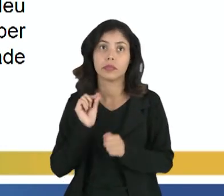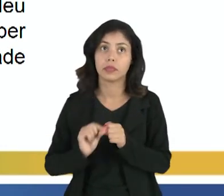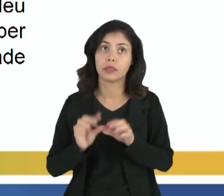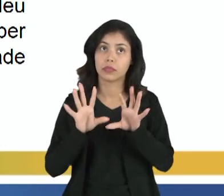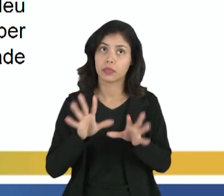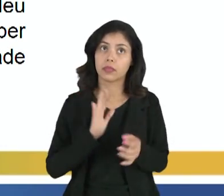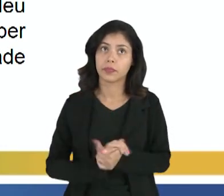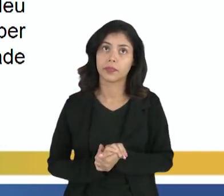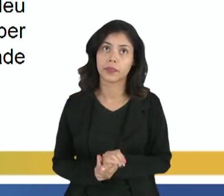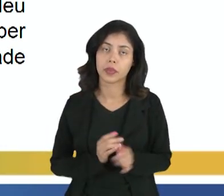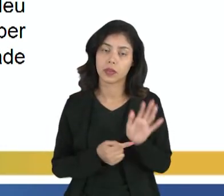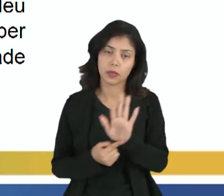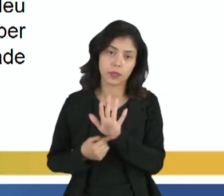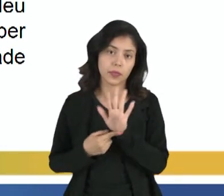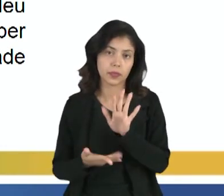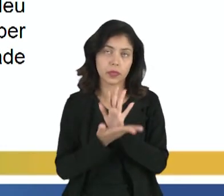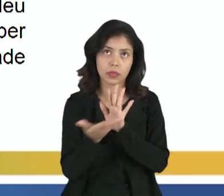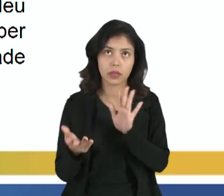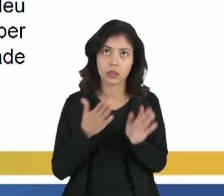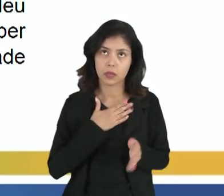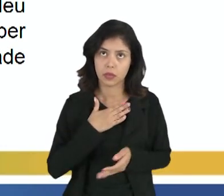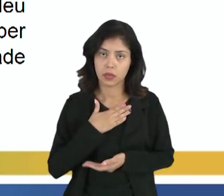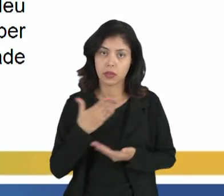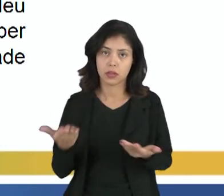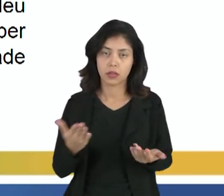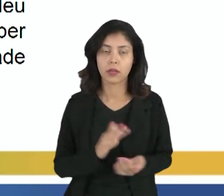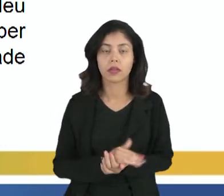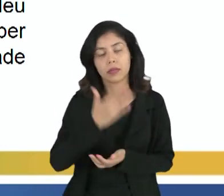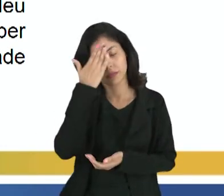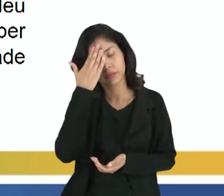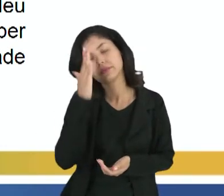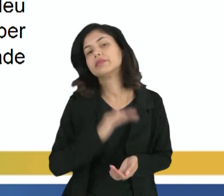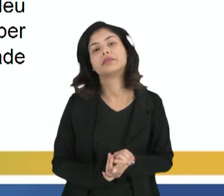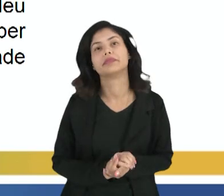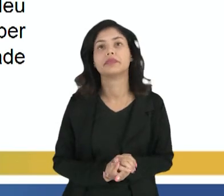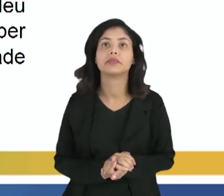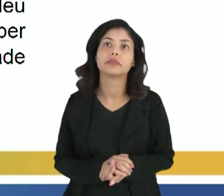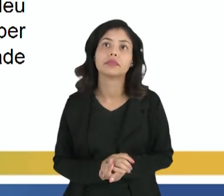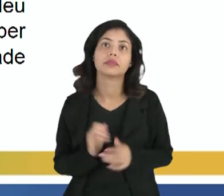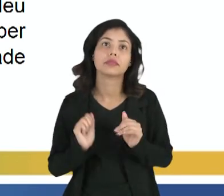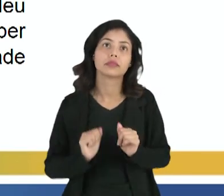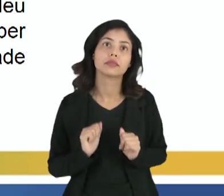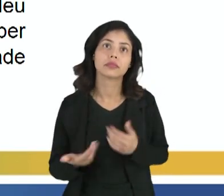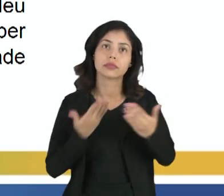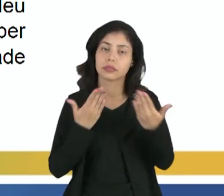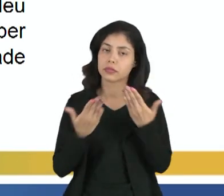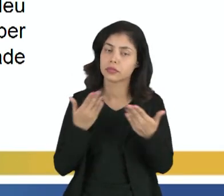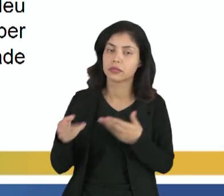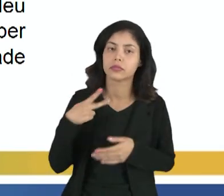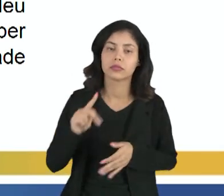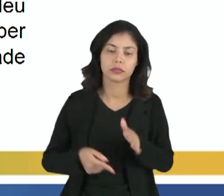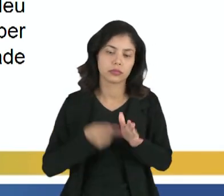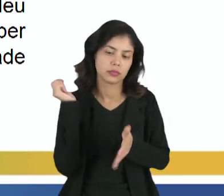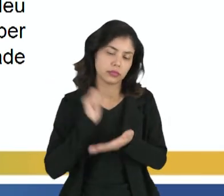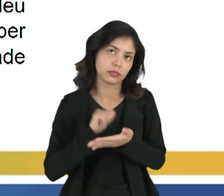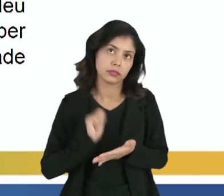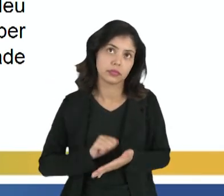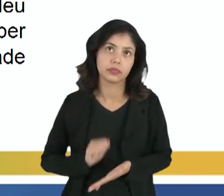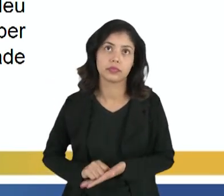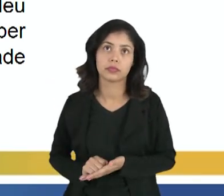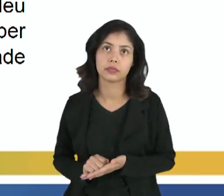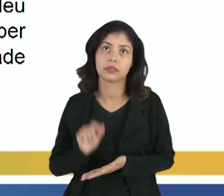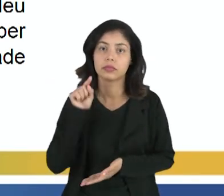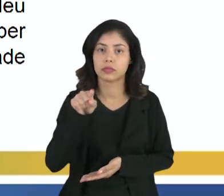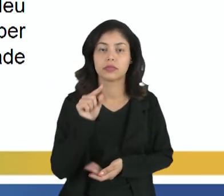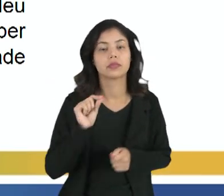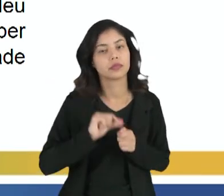Fazendo isso, além de demonstrar para você mesmo que compreendeu a obra, você poderá comparar suas primeiras anotações com